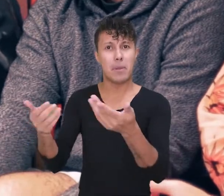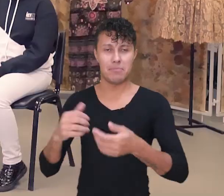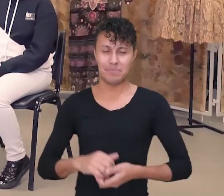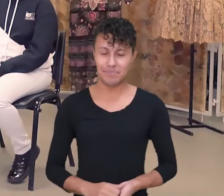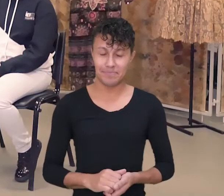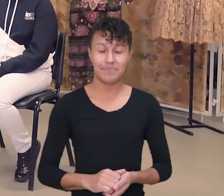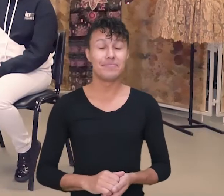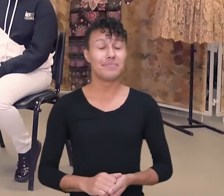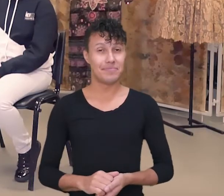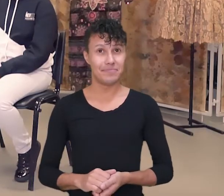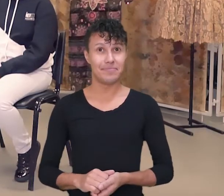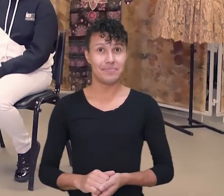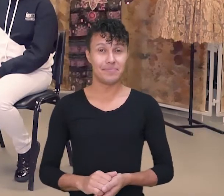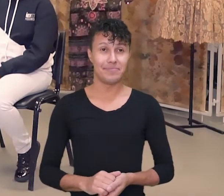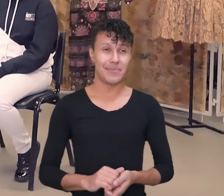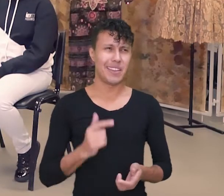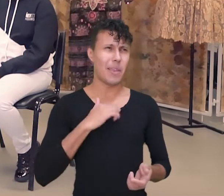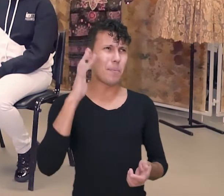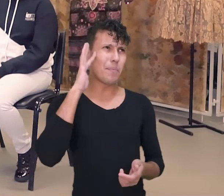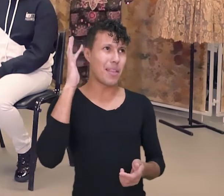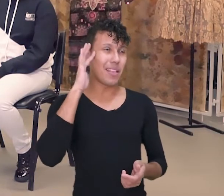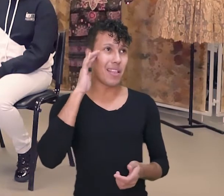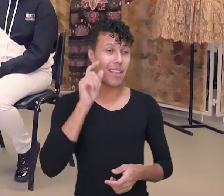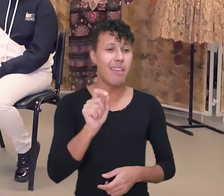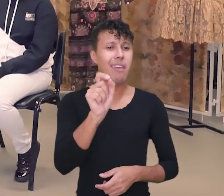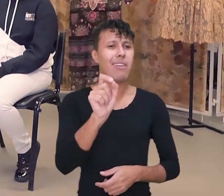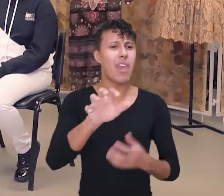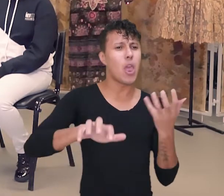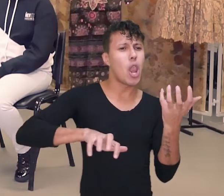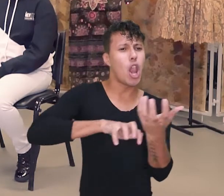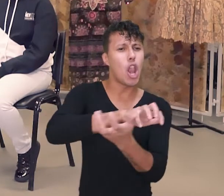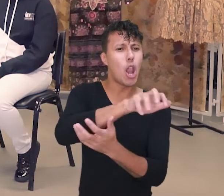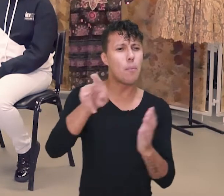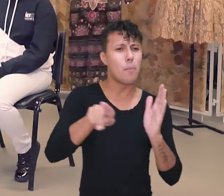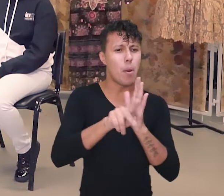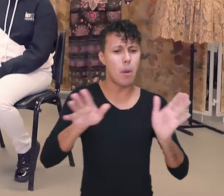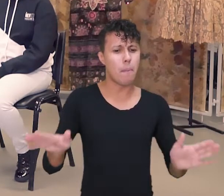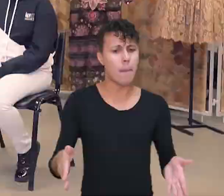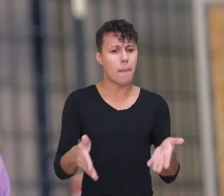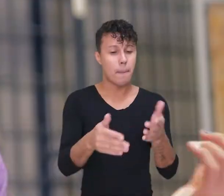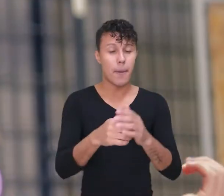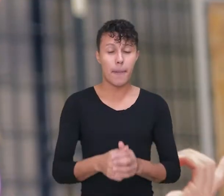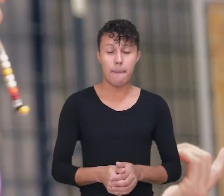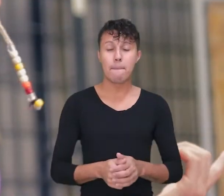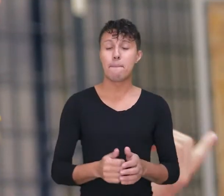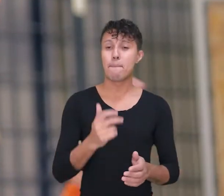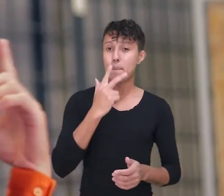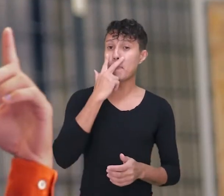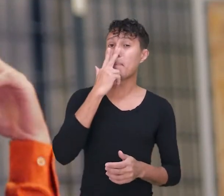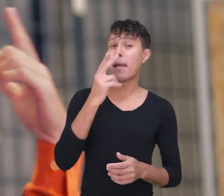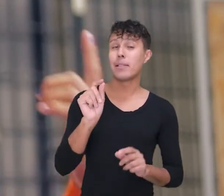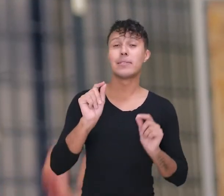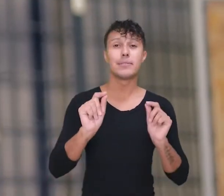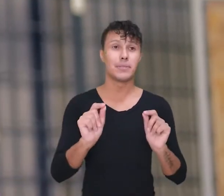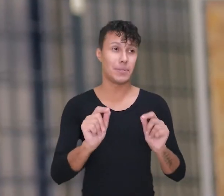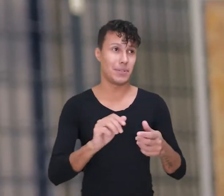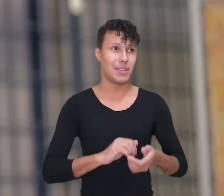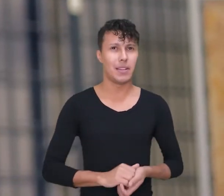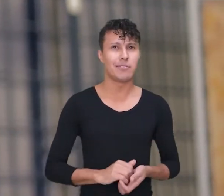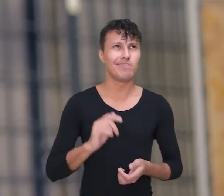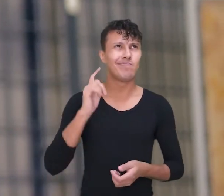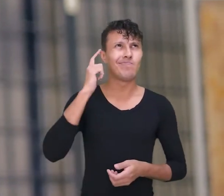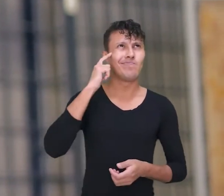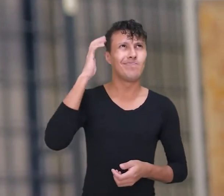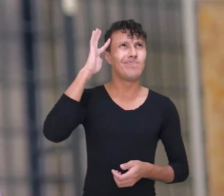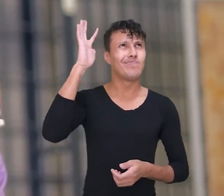isso. Eu estou aqui pensando, né? Quem revoluciona a revolução tem muito a ver. Até no nosso papo a gente pensa,